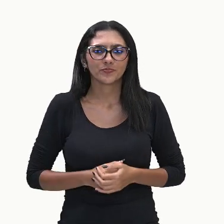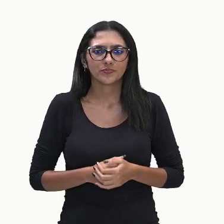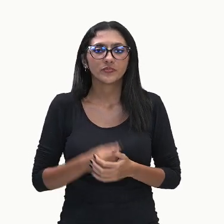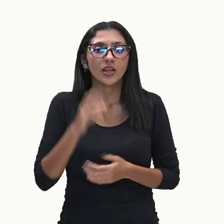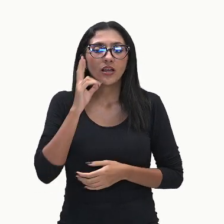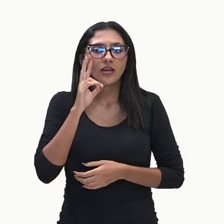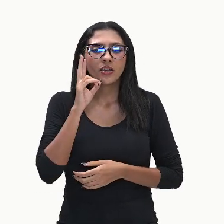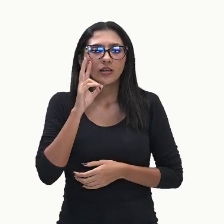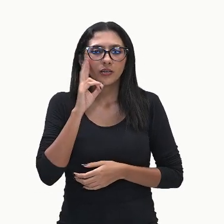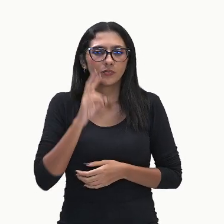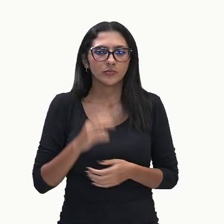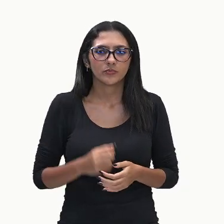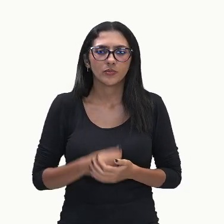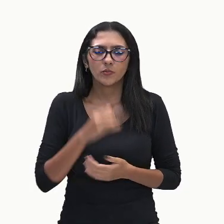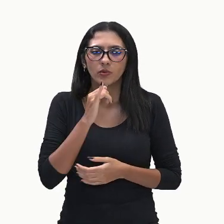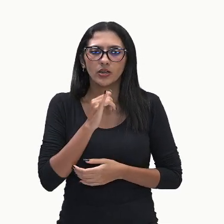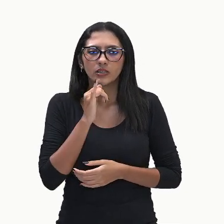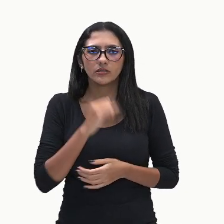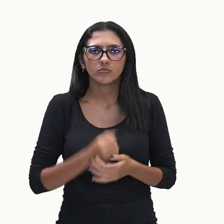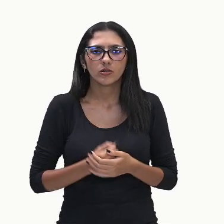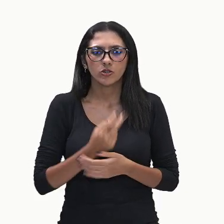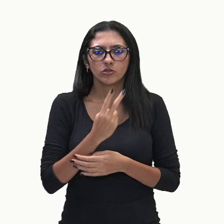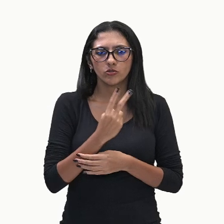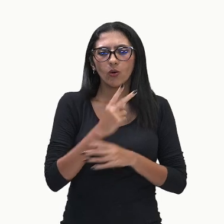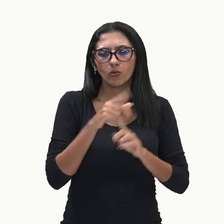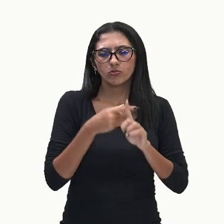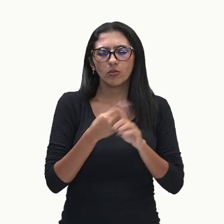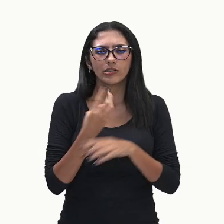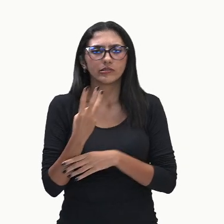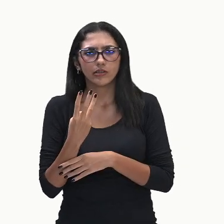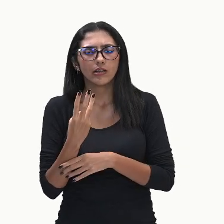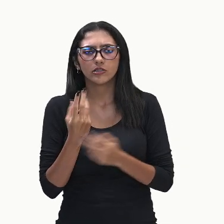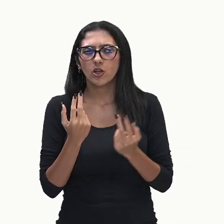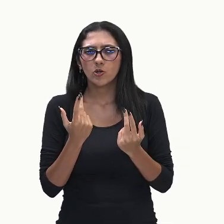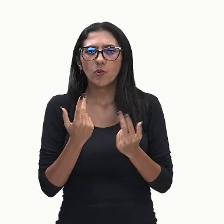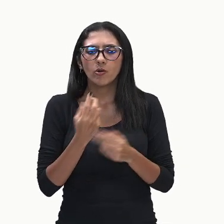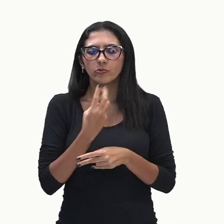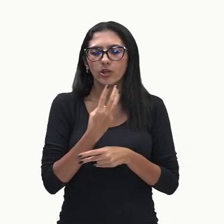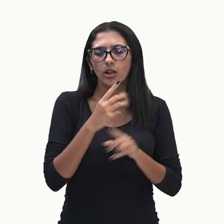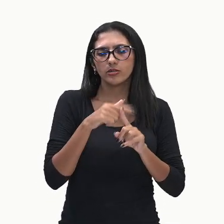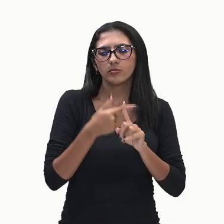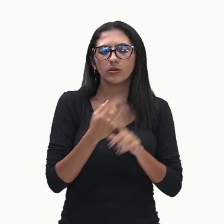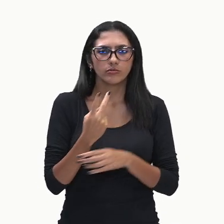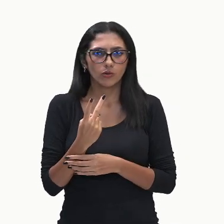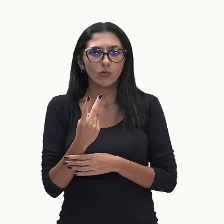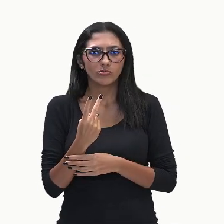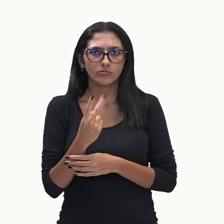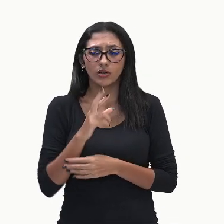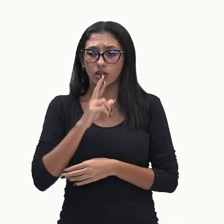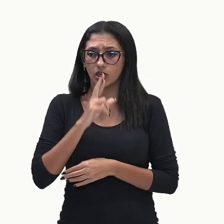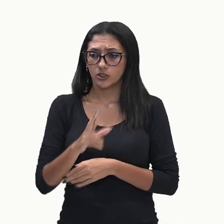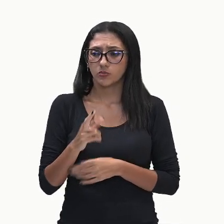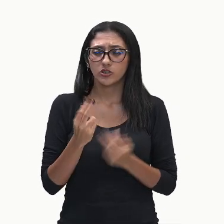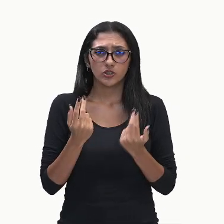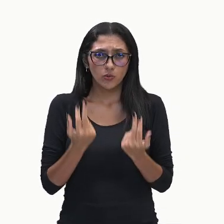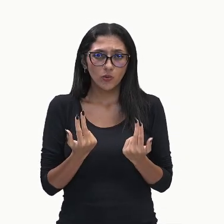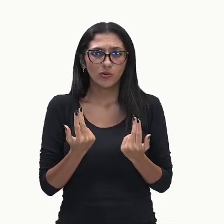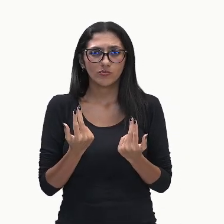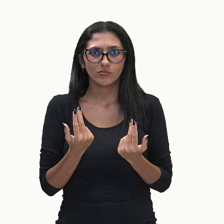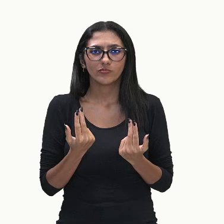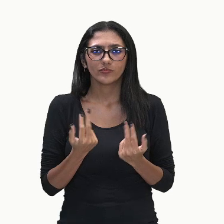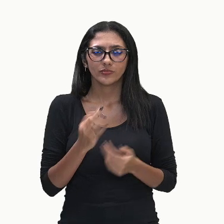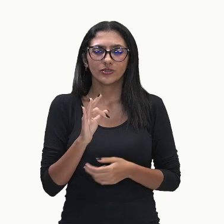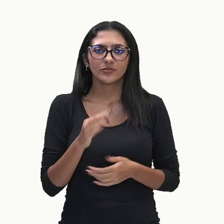2 mais 3 é a mesma coisa do que 3 mais 2, já que ambos os resultados são iguais a 5. Tá